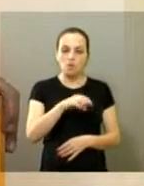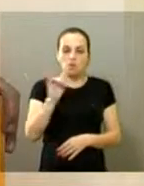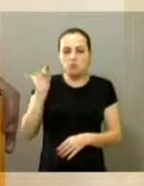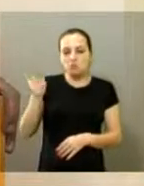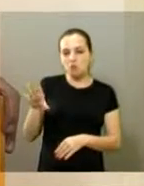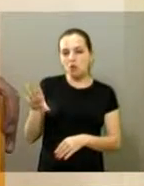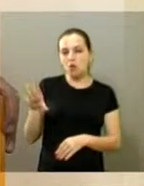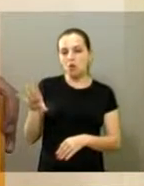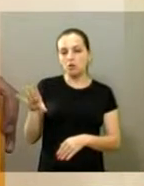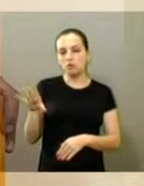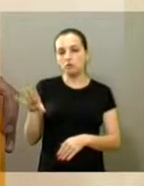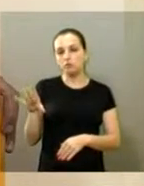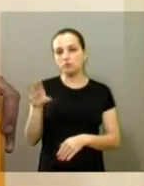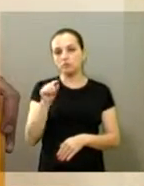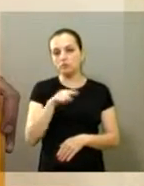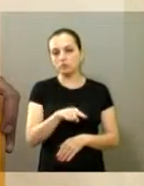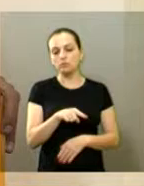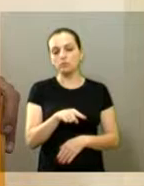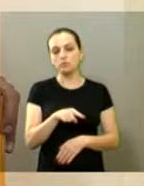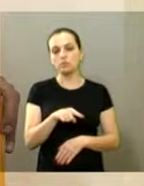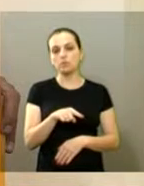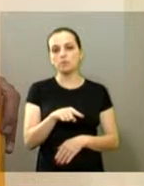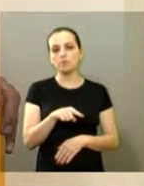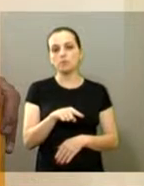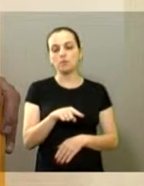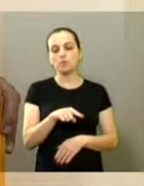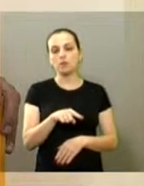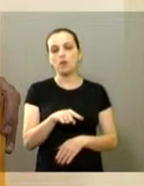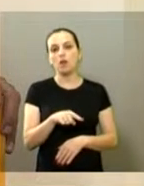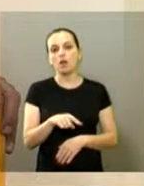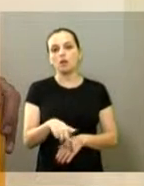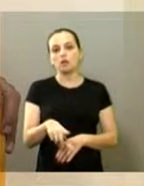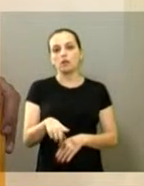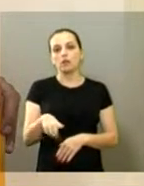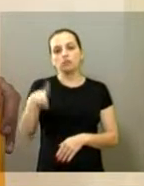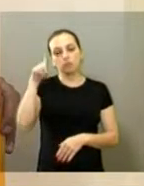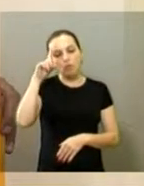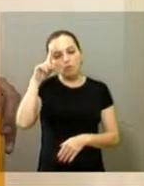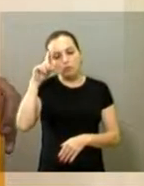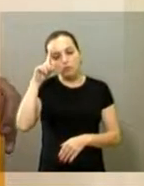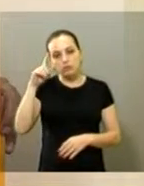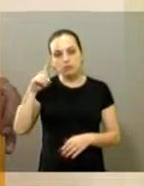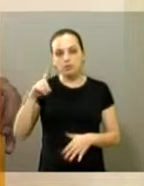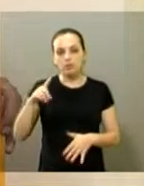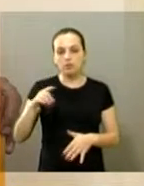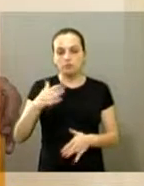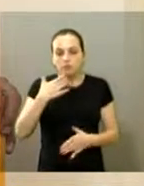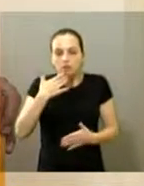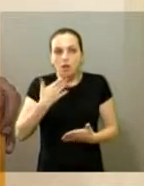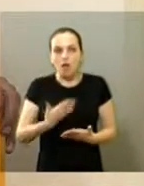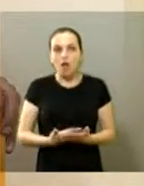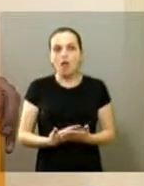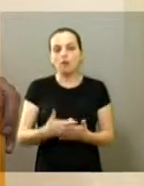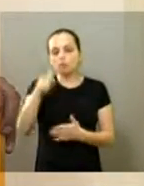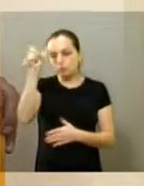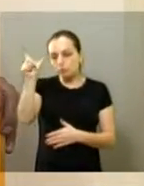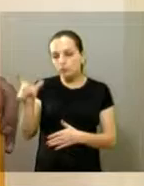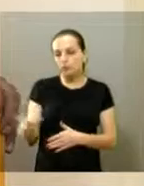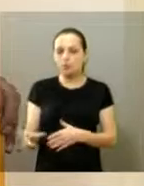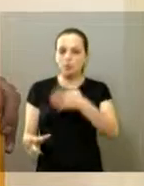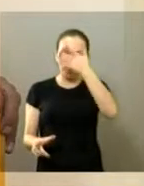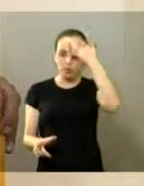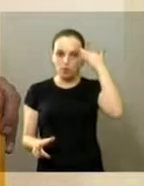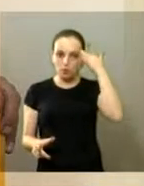não, William. Eu acho que cada dia eu me surpreendo mais com o ser humano. Eu fiz